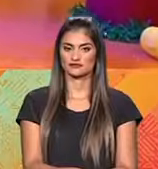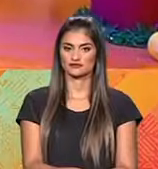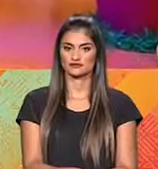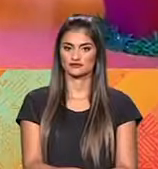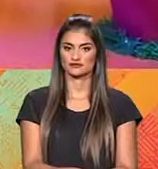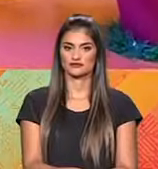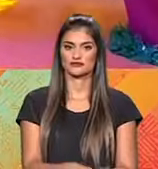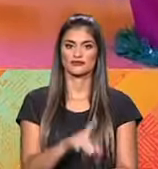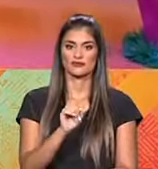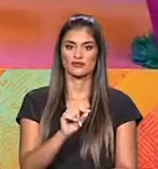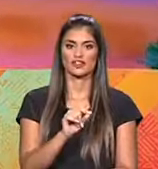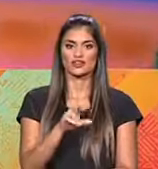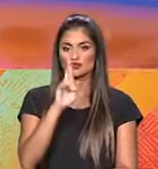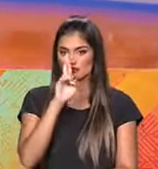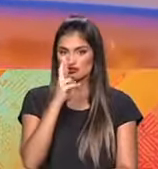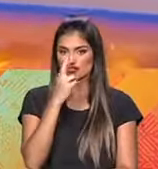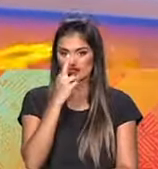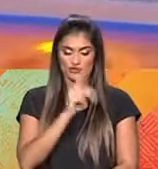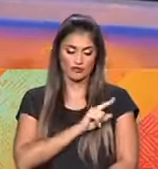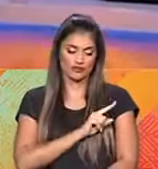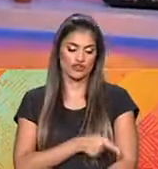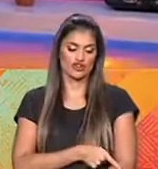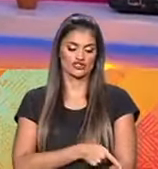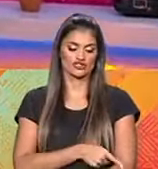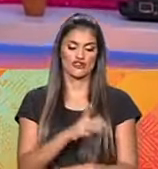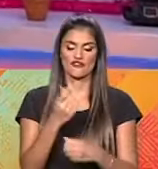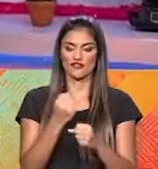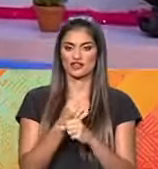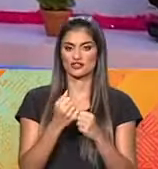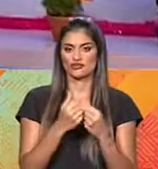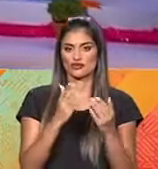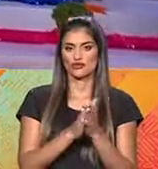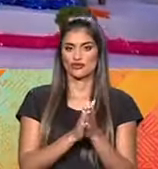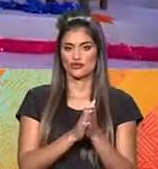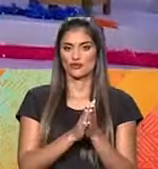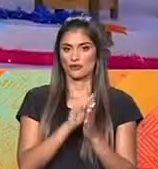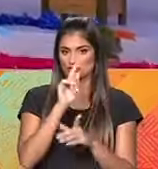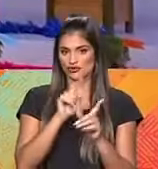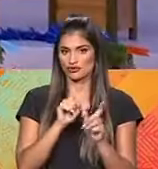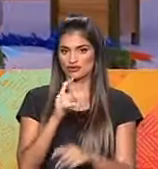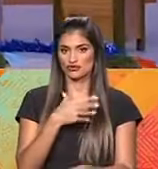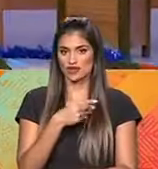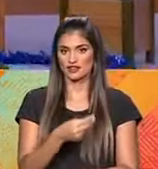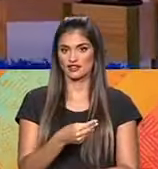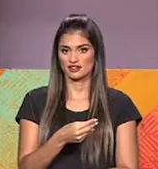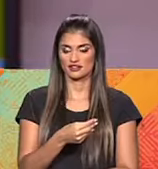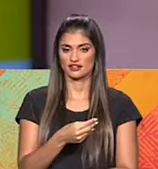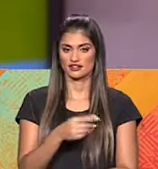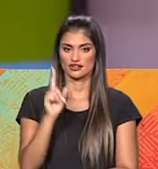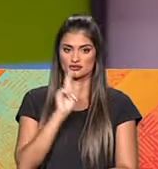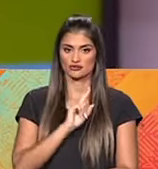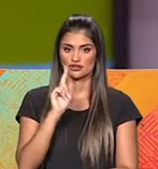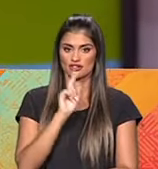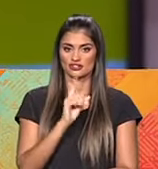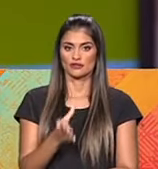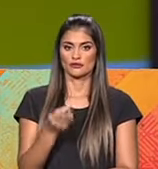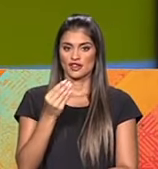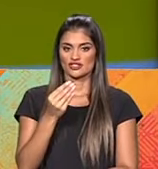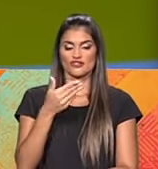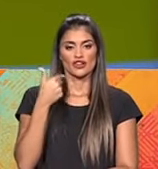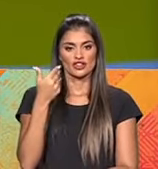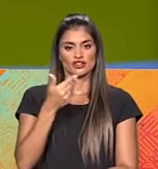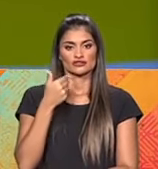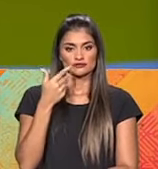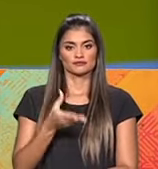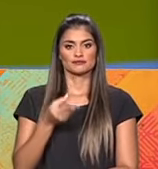e poderosas, fazem tudo para agradar. As mulheres são mais